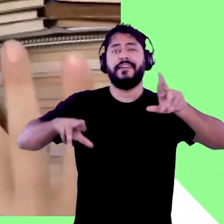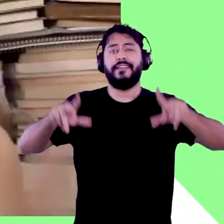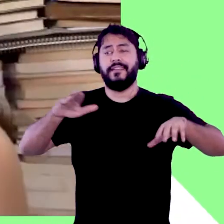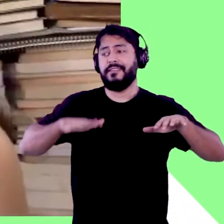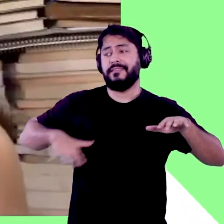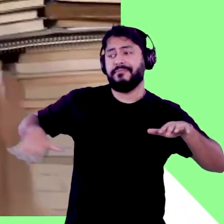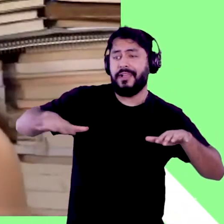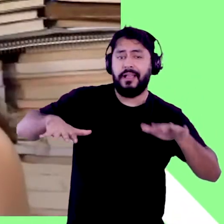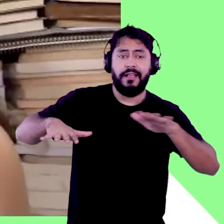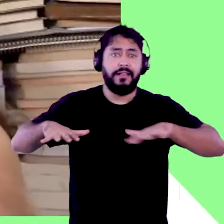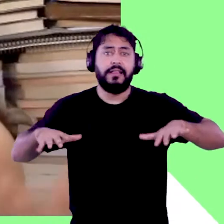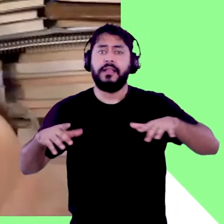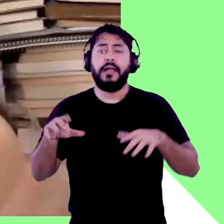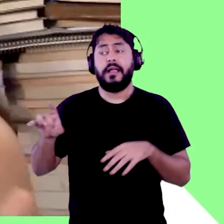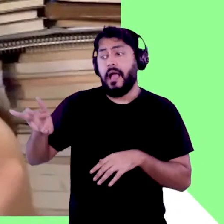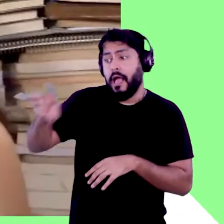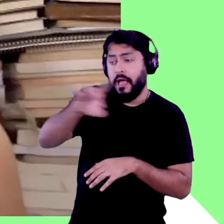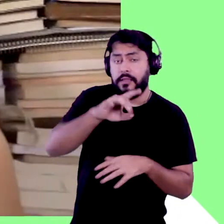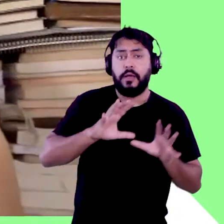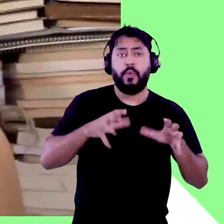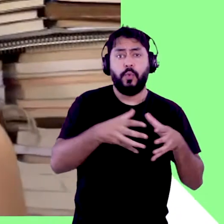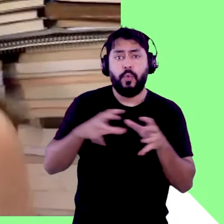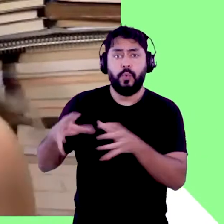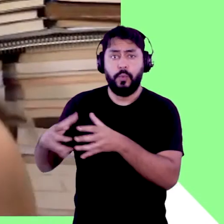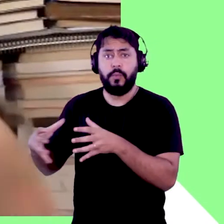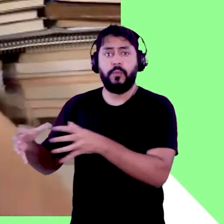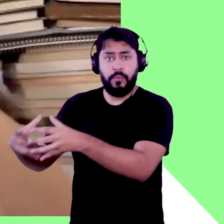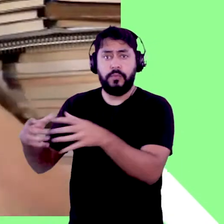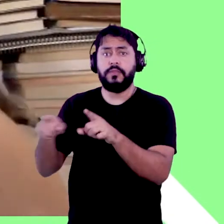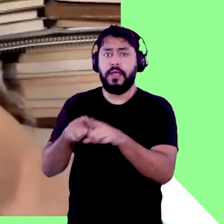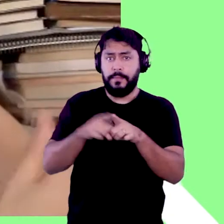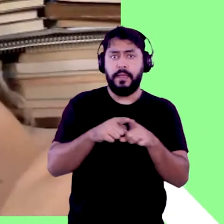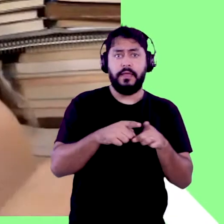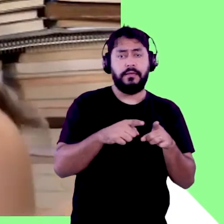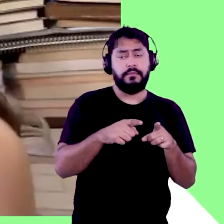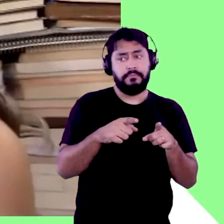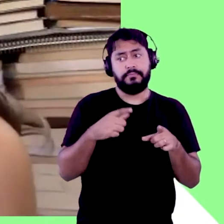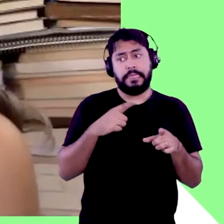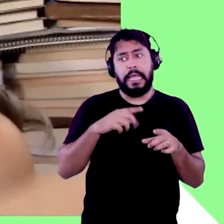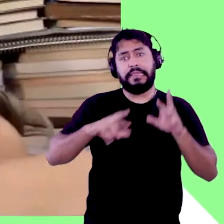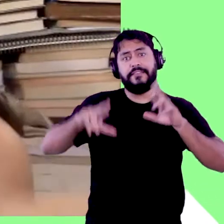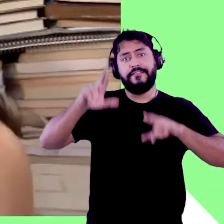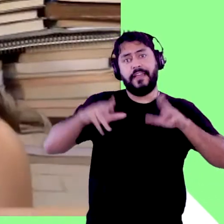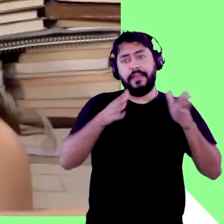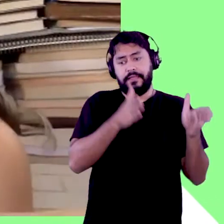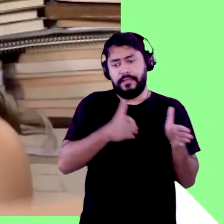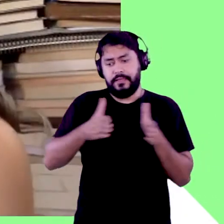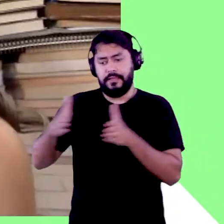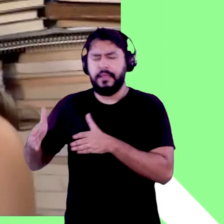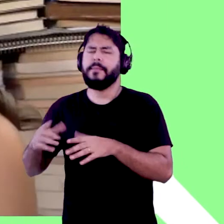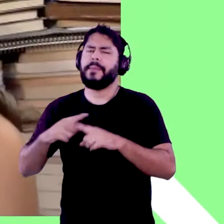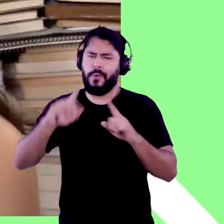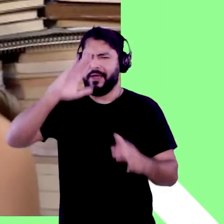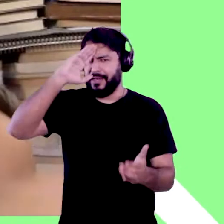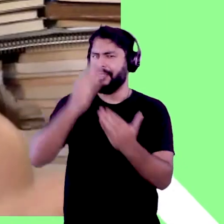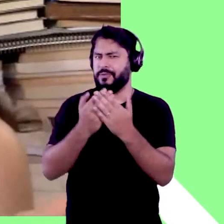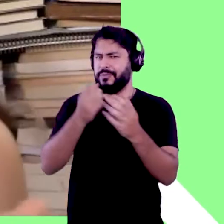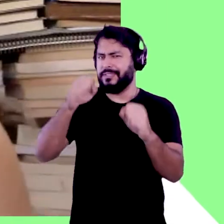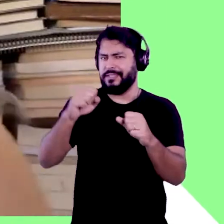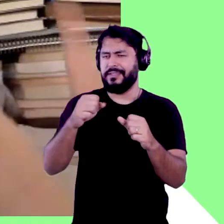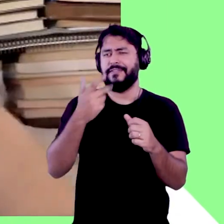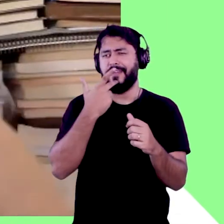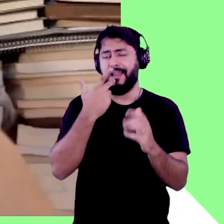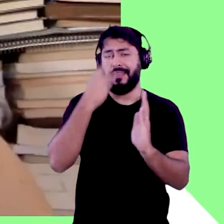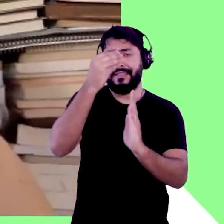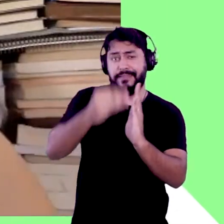grupo minorizados também estamos em diferentes passos. Mas o que eu acredito que sim, é um pleonasmo, né? Falar sobre design acessível,